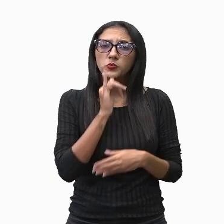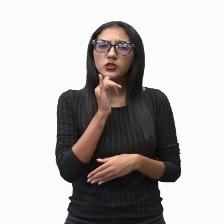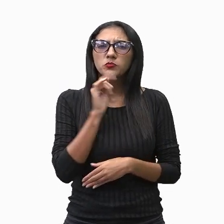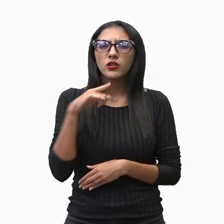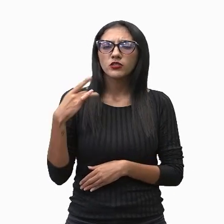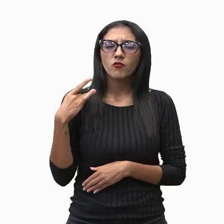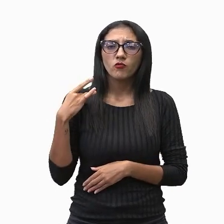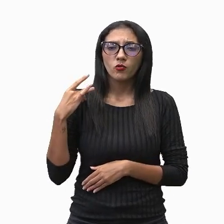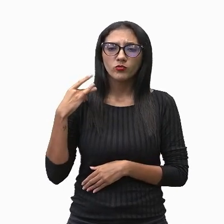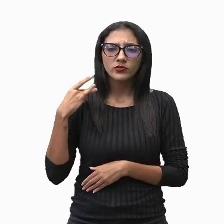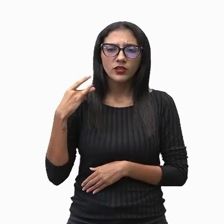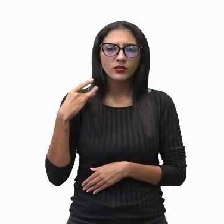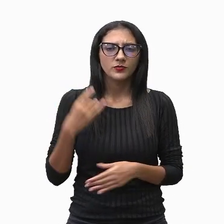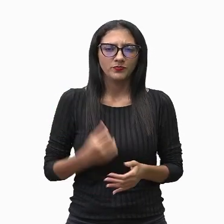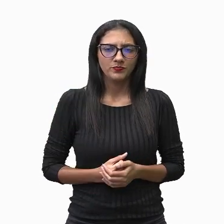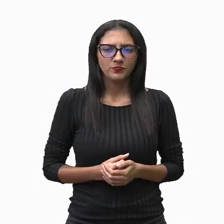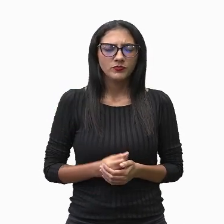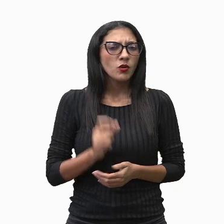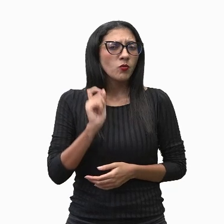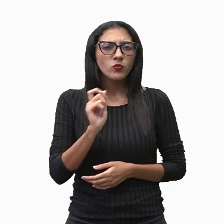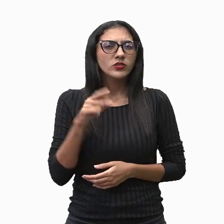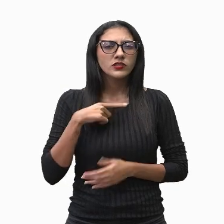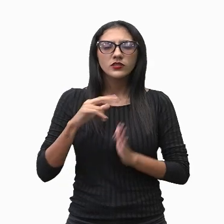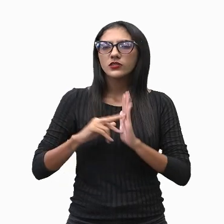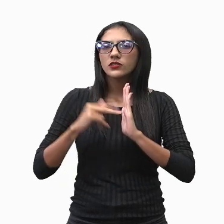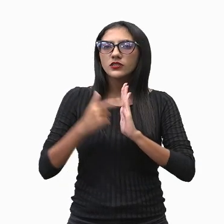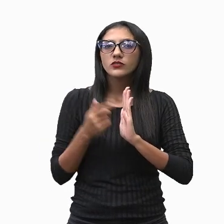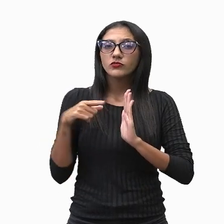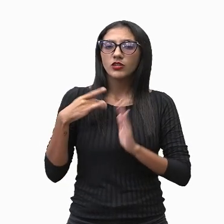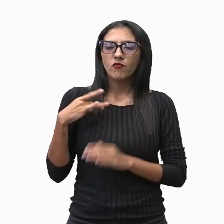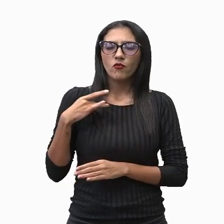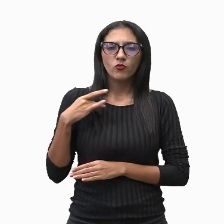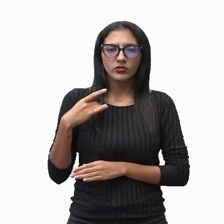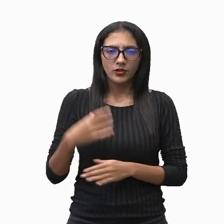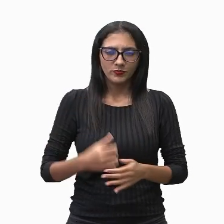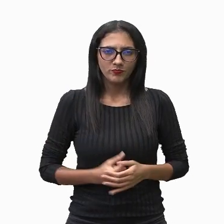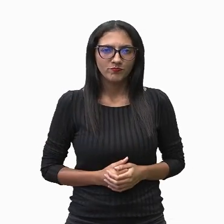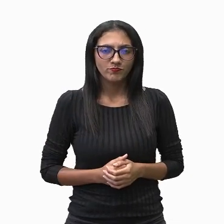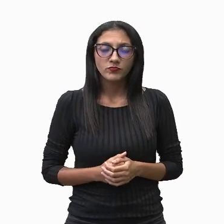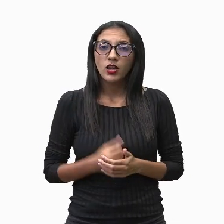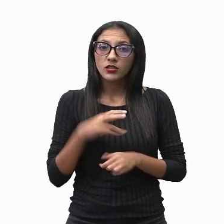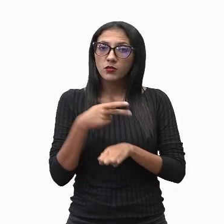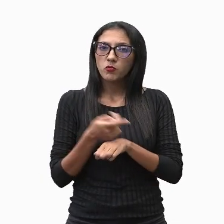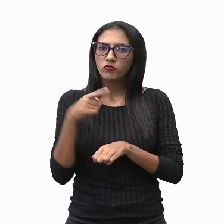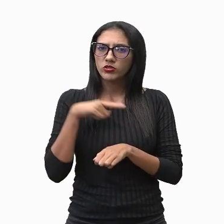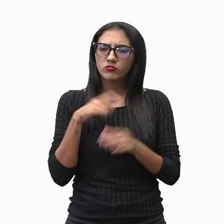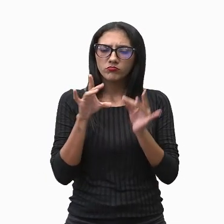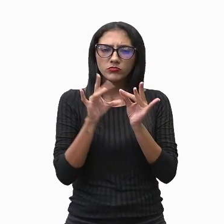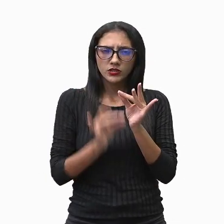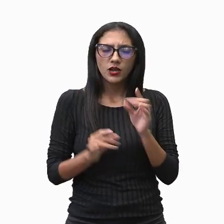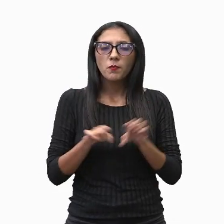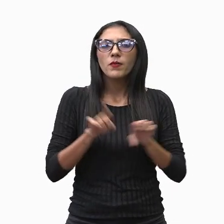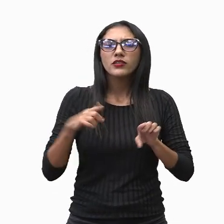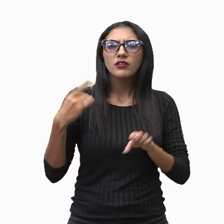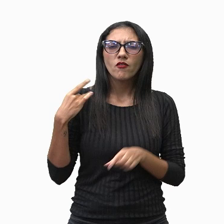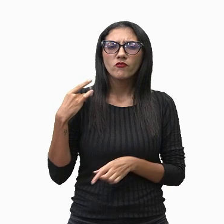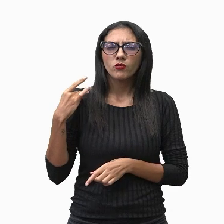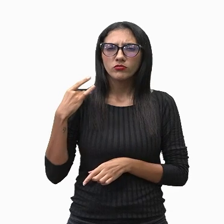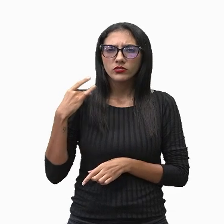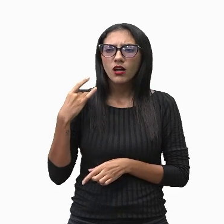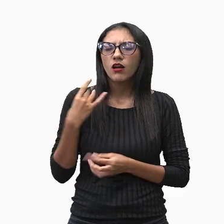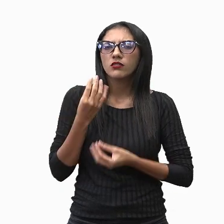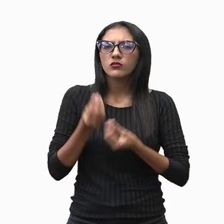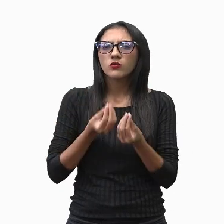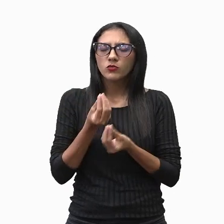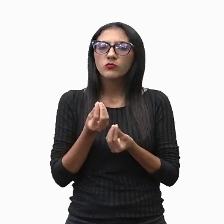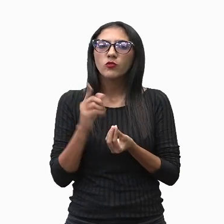voluntários. O que é um migrante voluntário? Daqui a pouco a gente vai aprofundar isso, mas se é voluntário, é porque ele